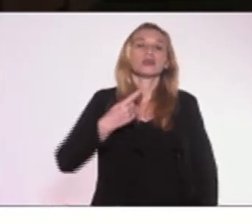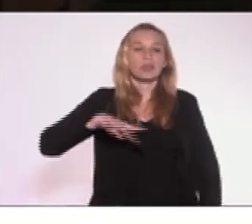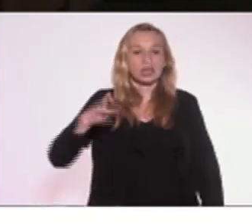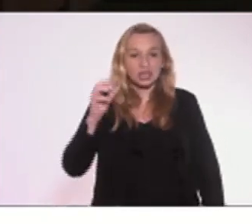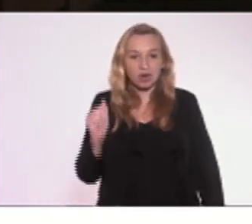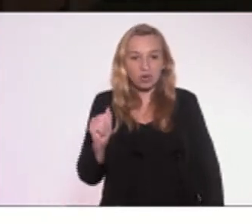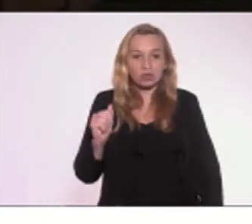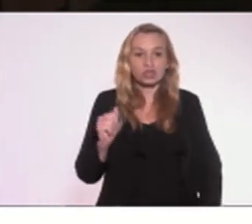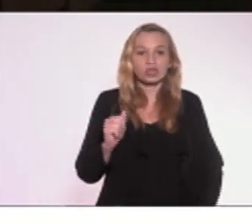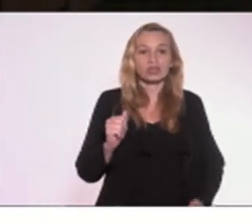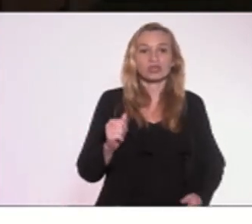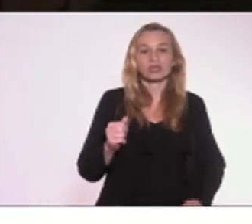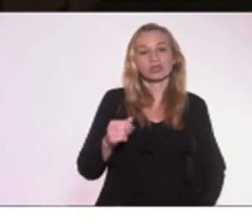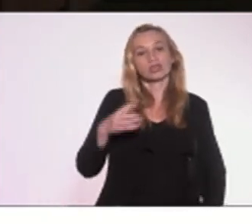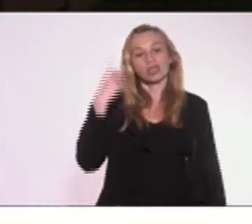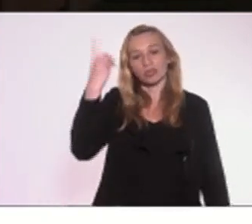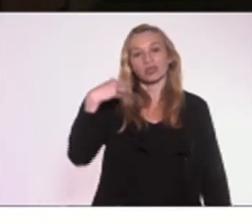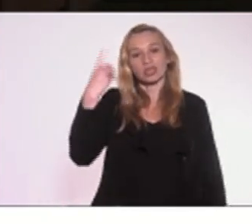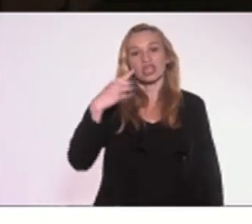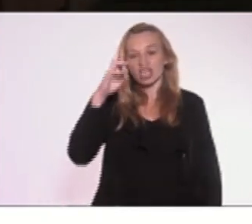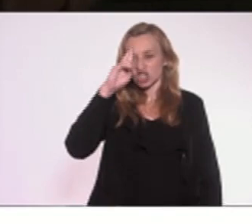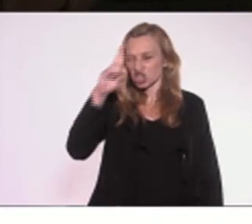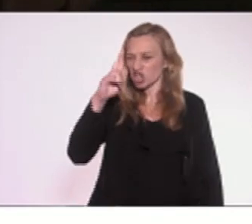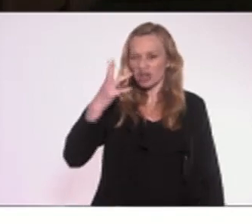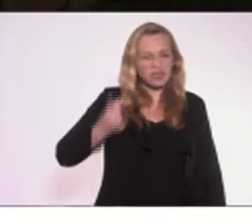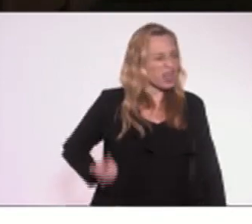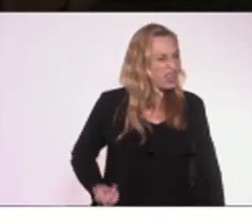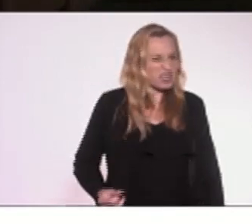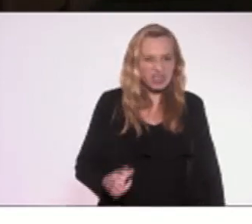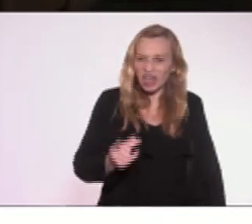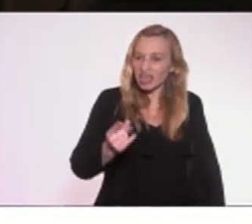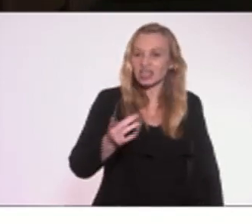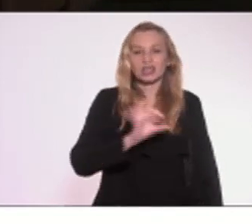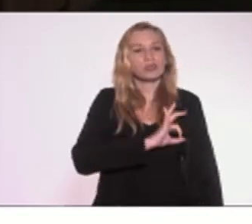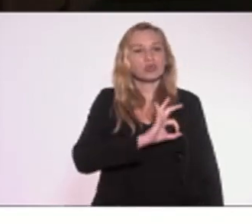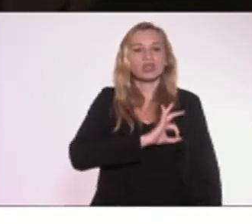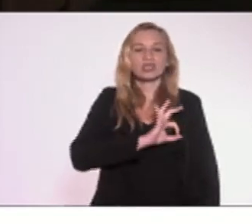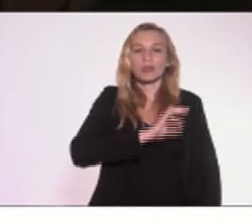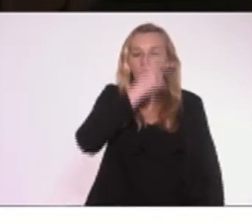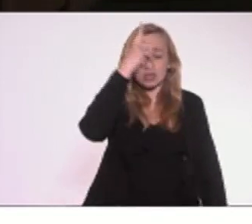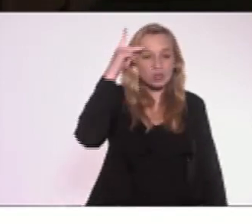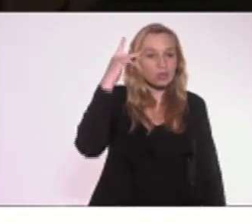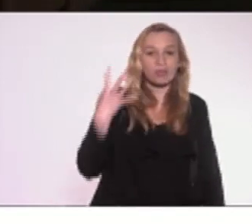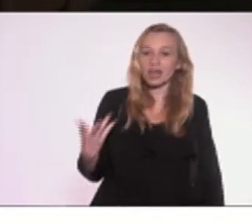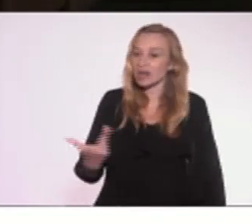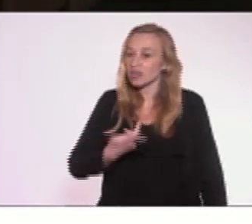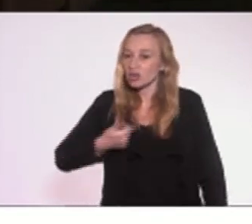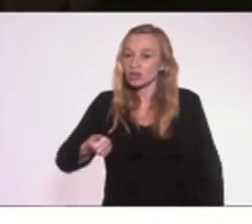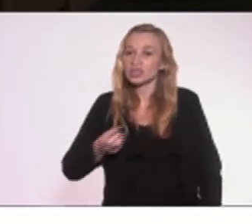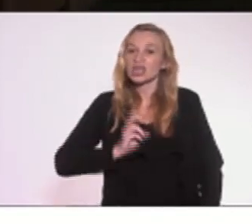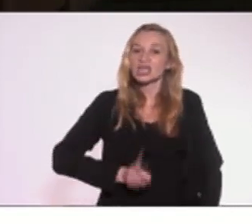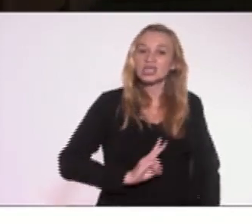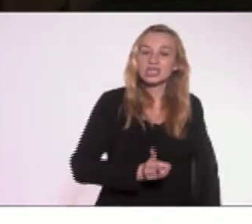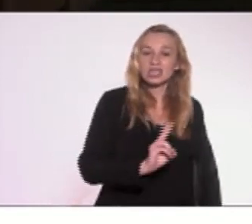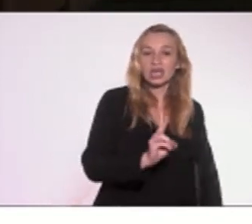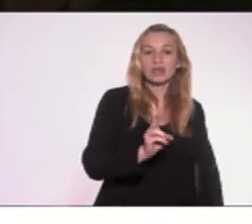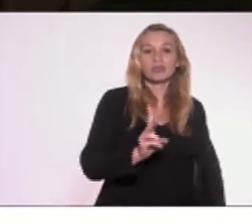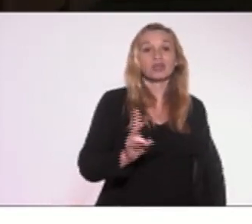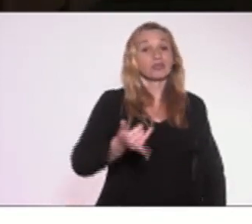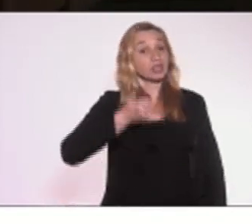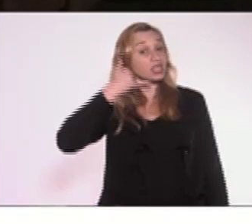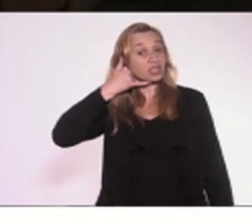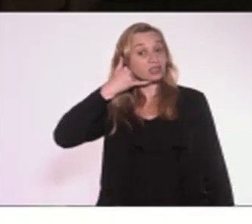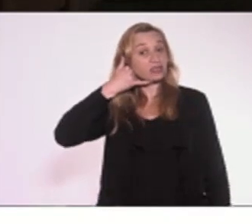a nossa eterna chefe de polícia, uma pessoa maravilhosa, que está sempre me